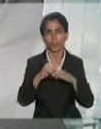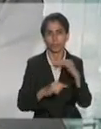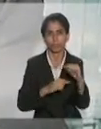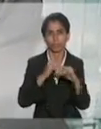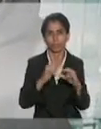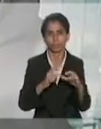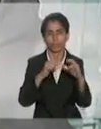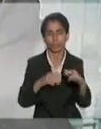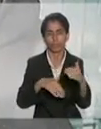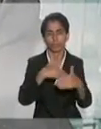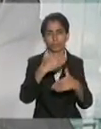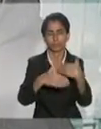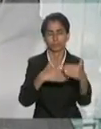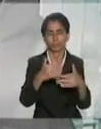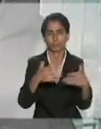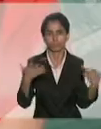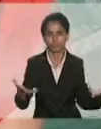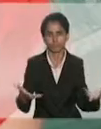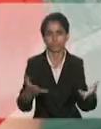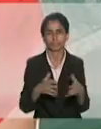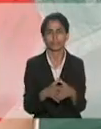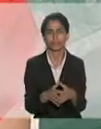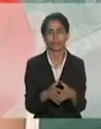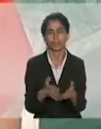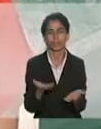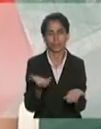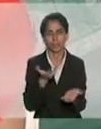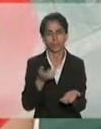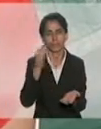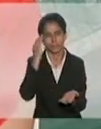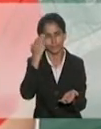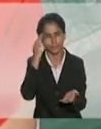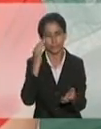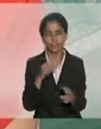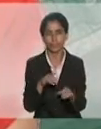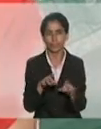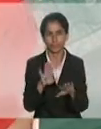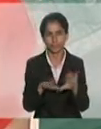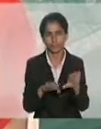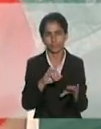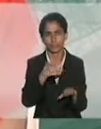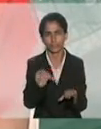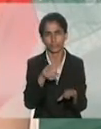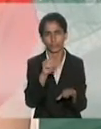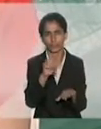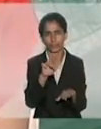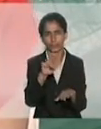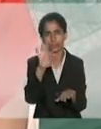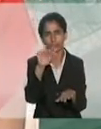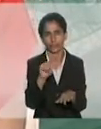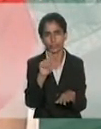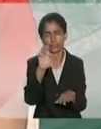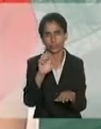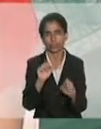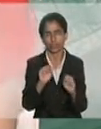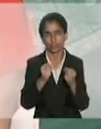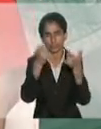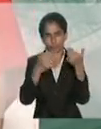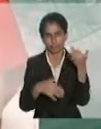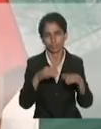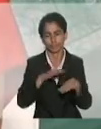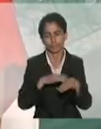crise. Agora, eu queria entender, talvez o Jorge possa explicar melhor, como é que a gente sabe que